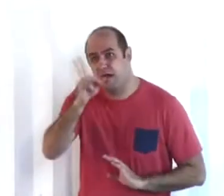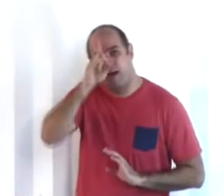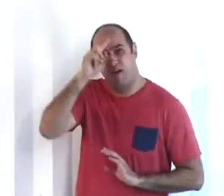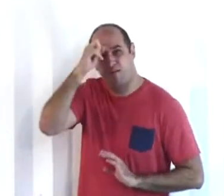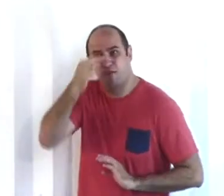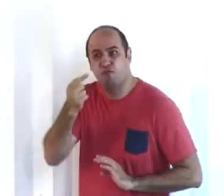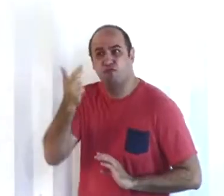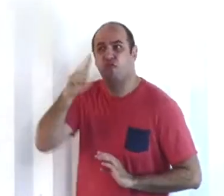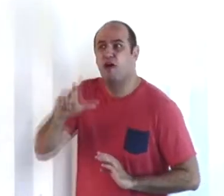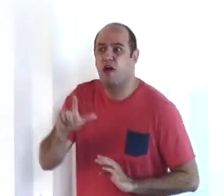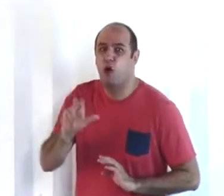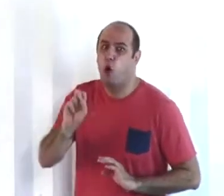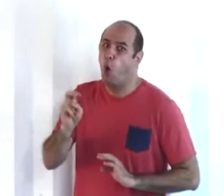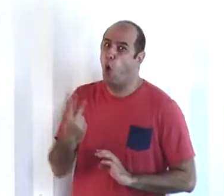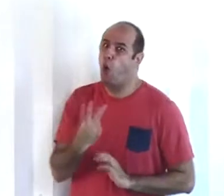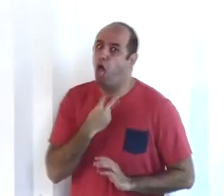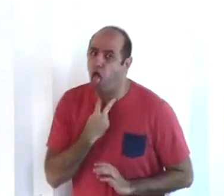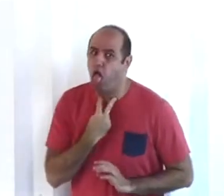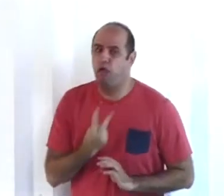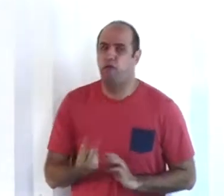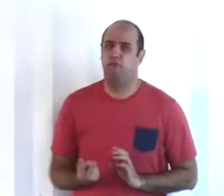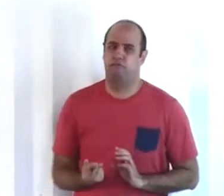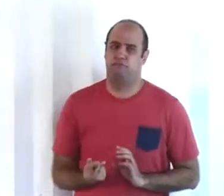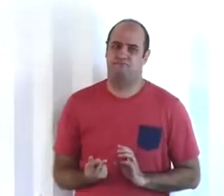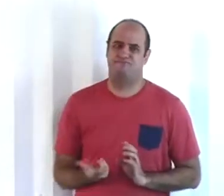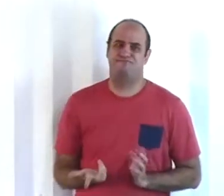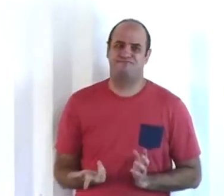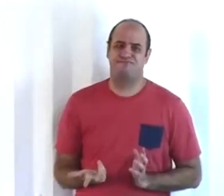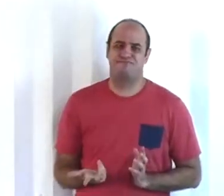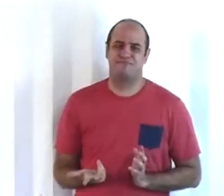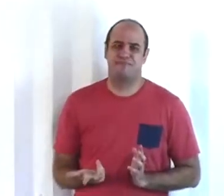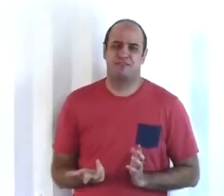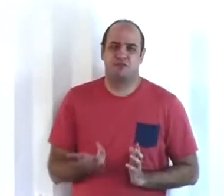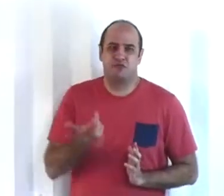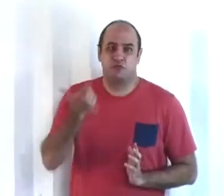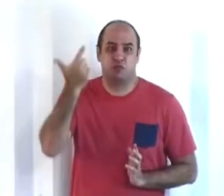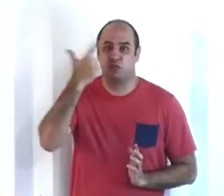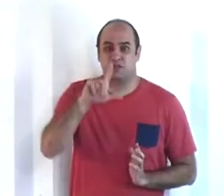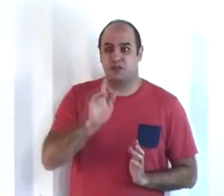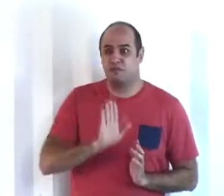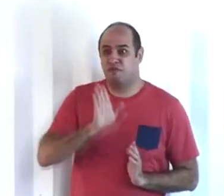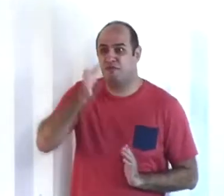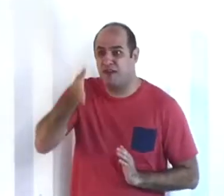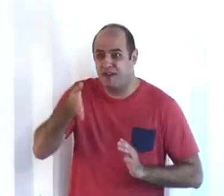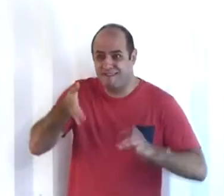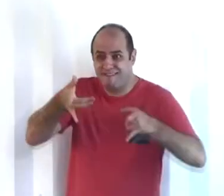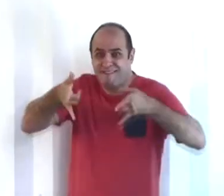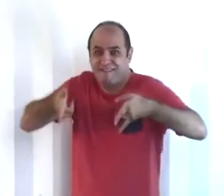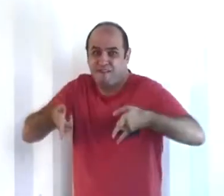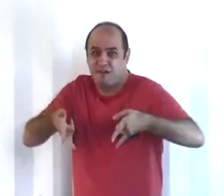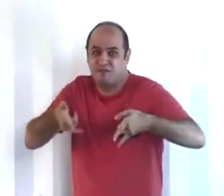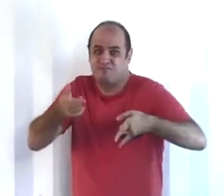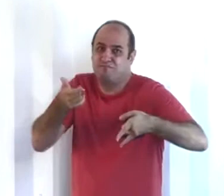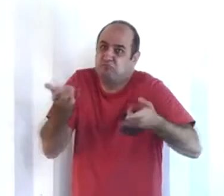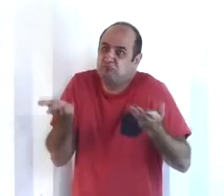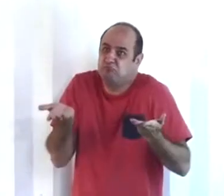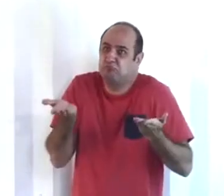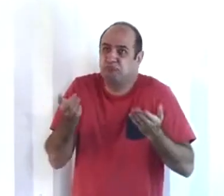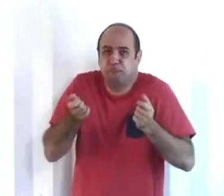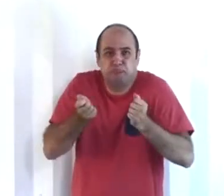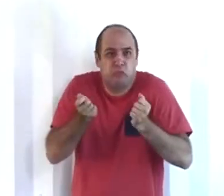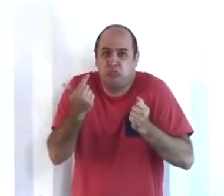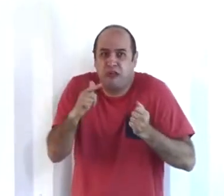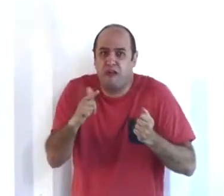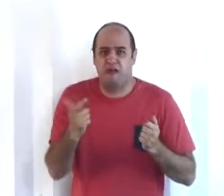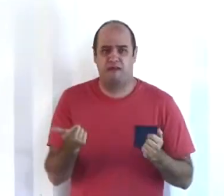lugar. Se você for atendido, não sabe se haverá leito. E se houver um